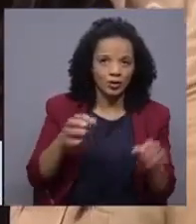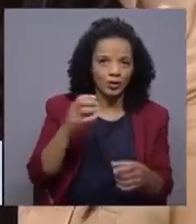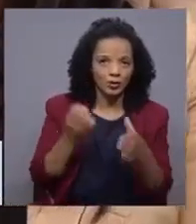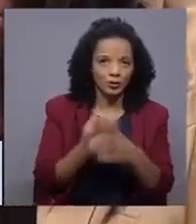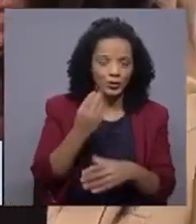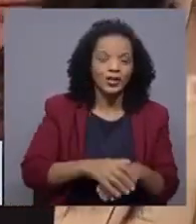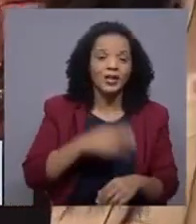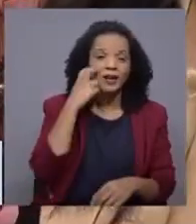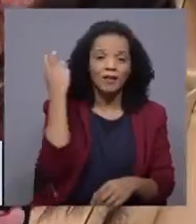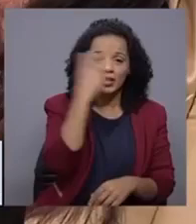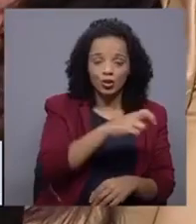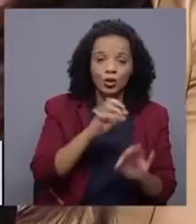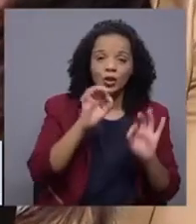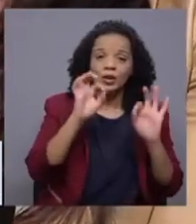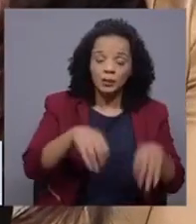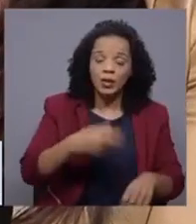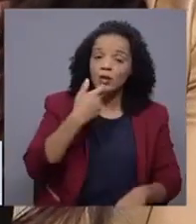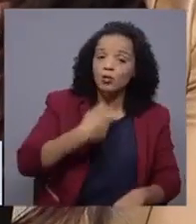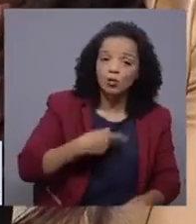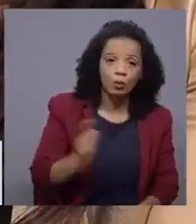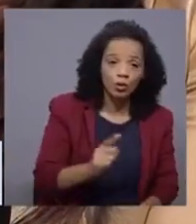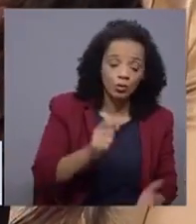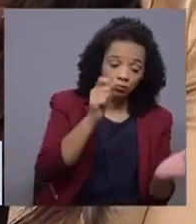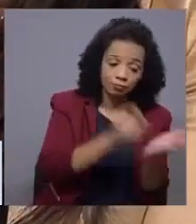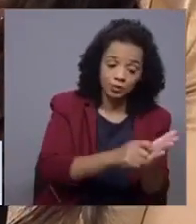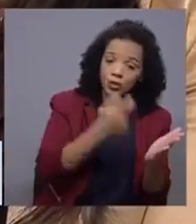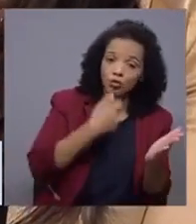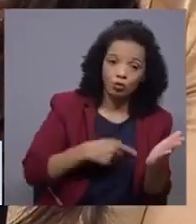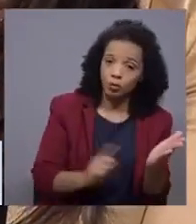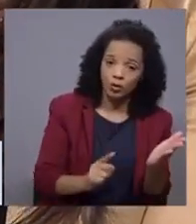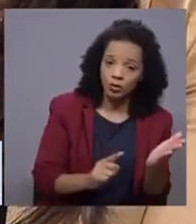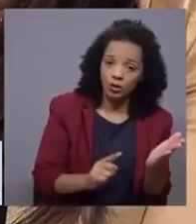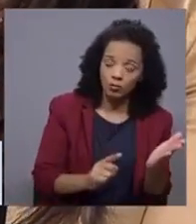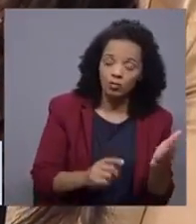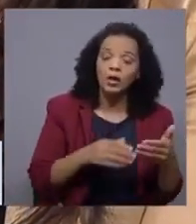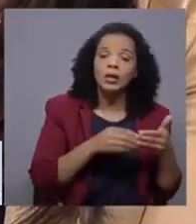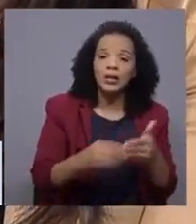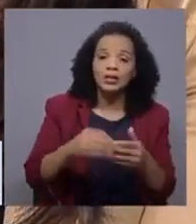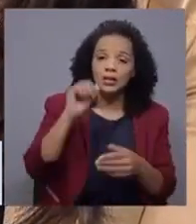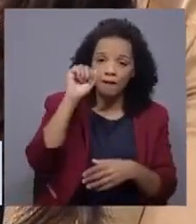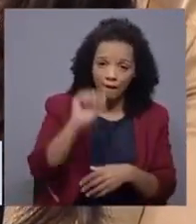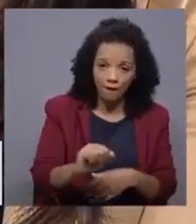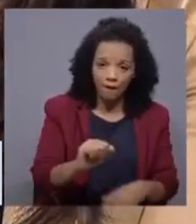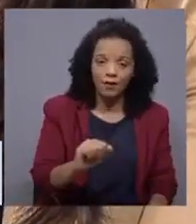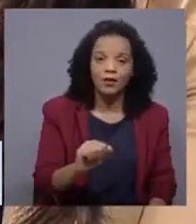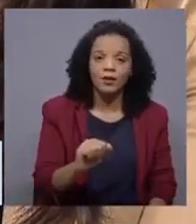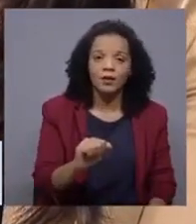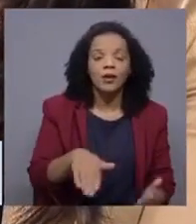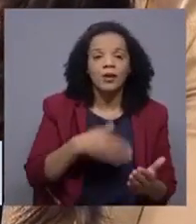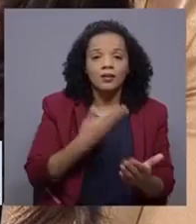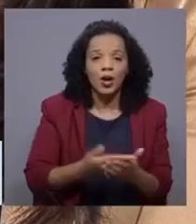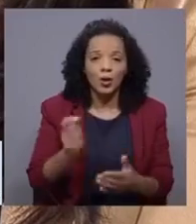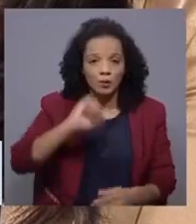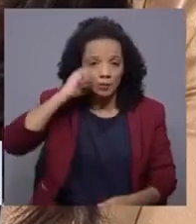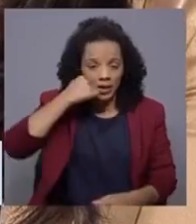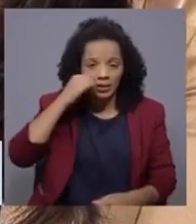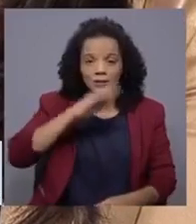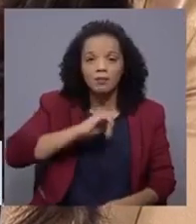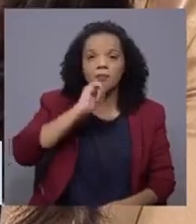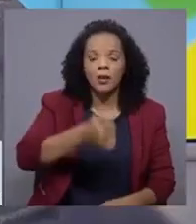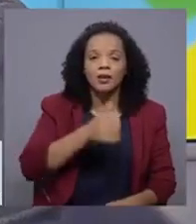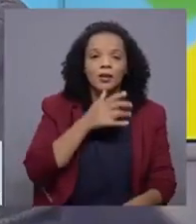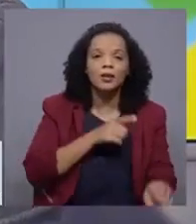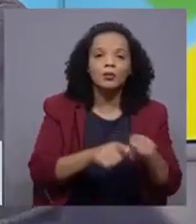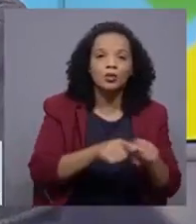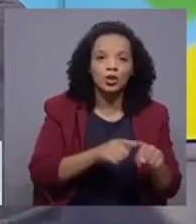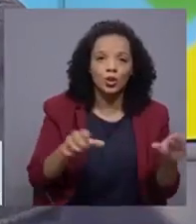Francisco, temos que terminar e não me respondeu. Registro que não respondeu. A sua liderança fica ou não em causa se perder